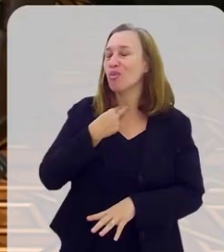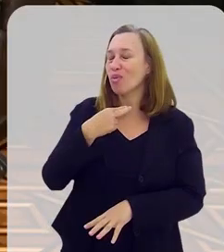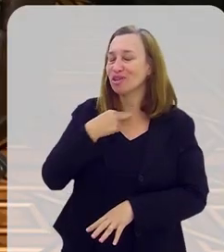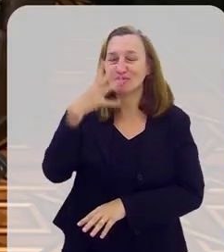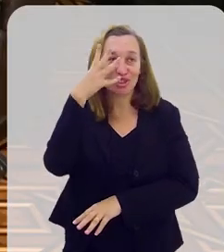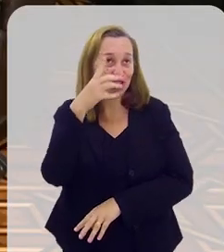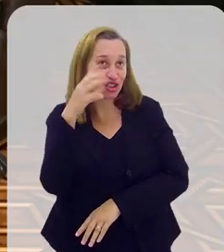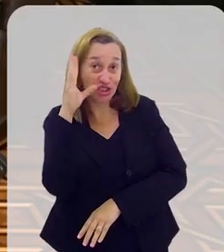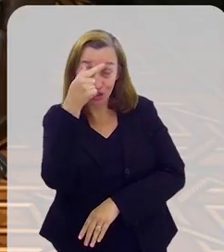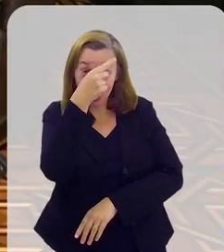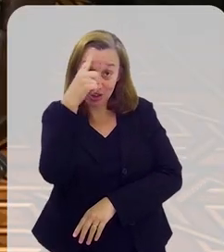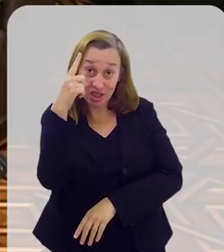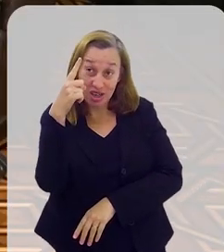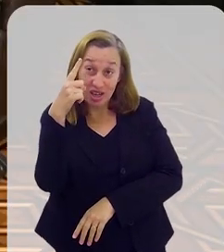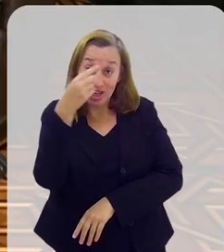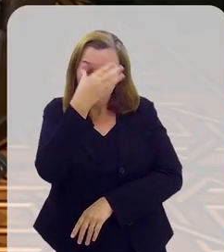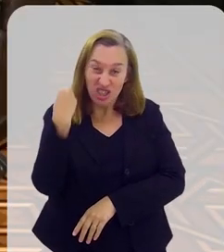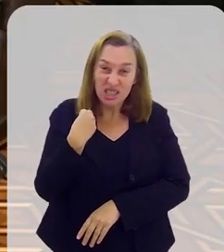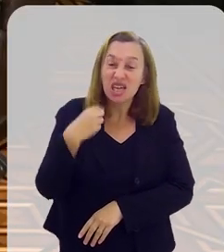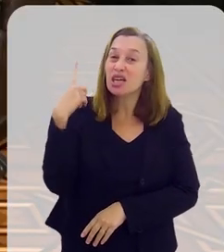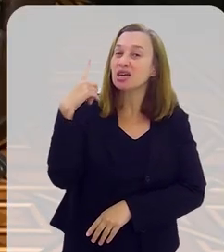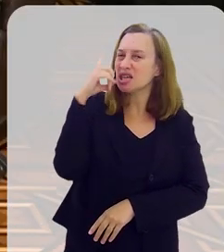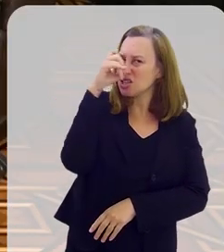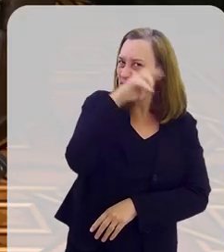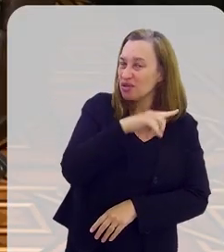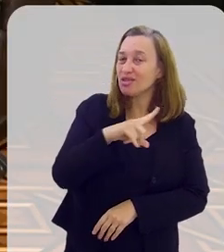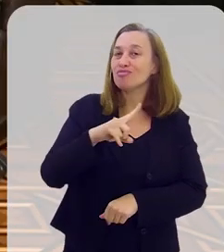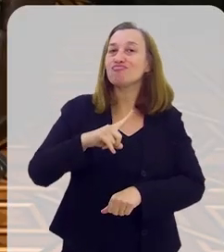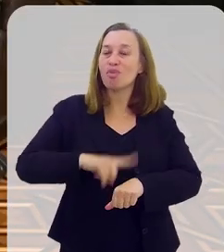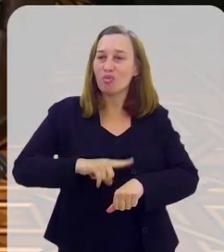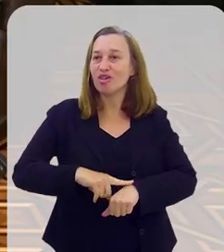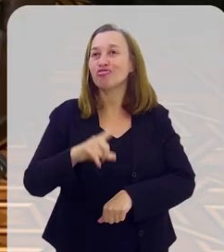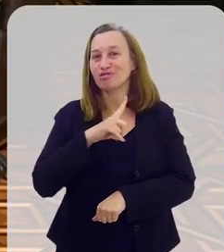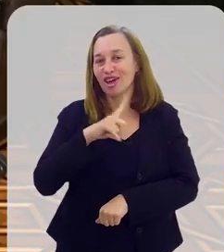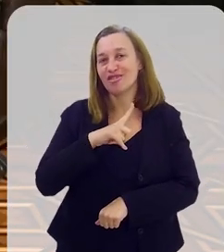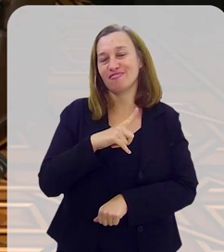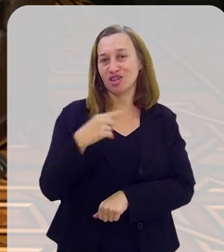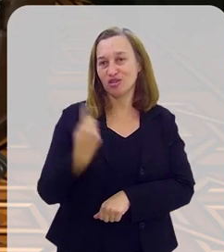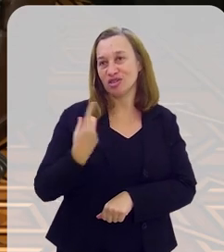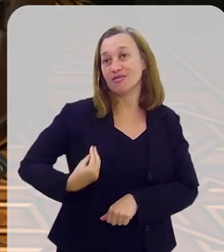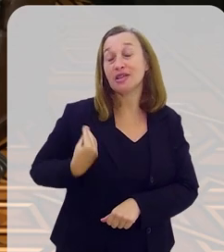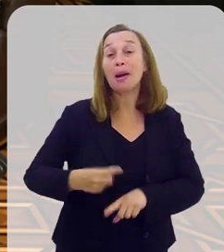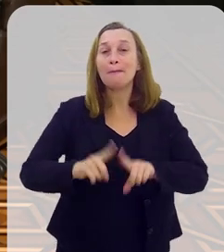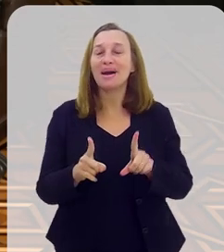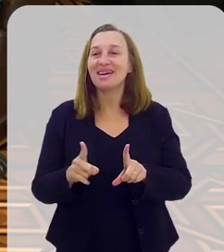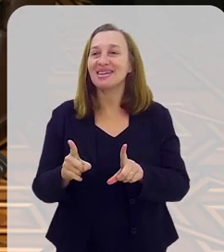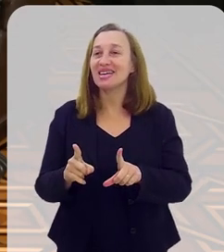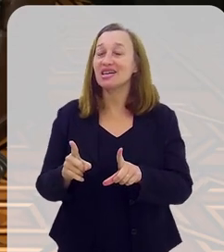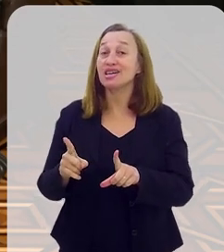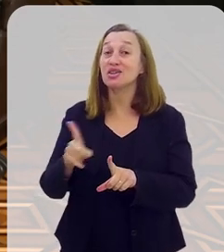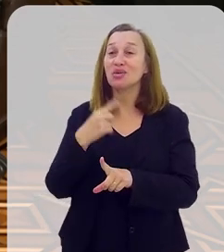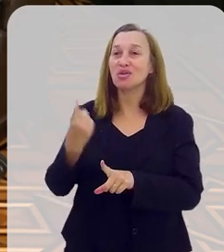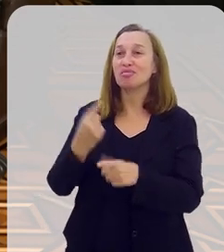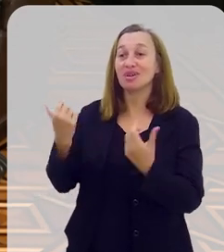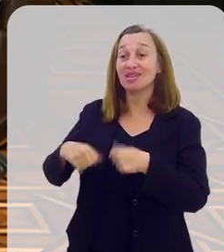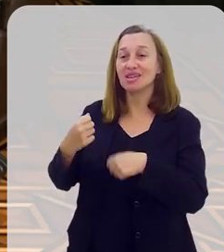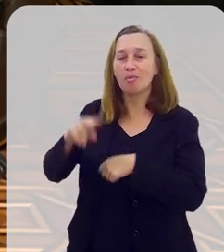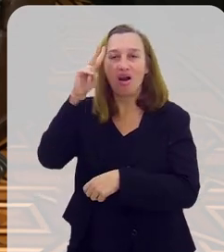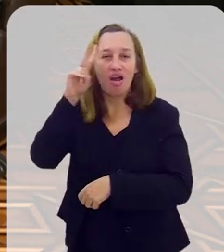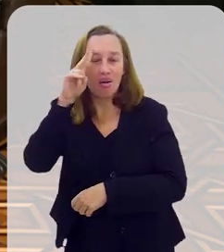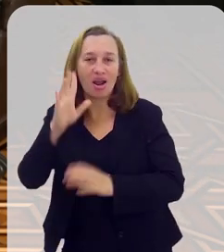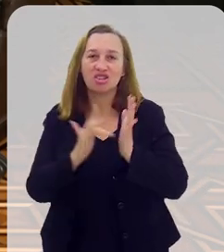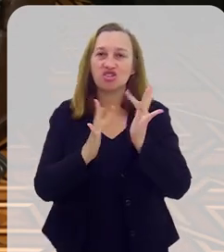nós não podemos esquecer que momentos difíceis também existem em nossas vidas e aí que entra um ser